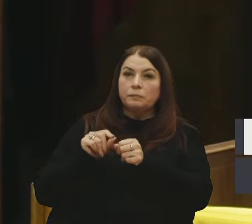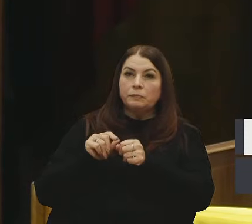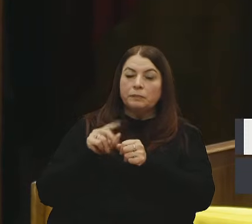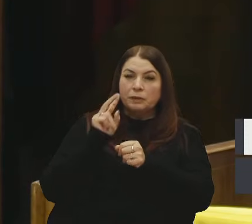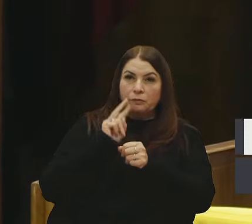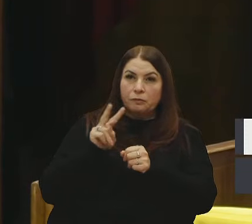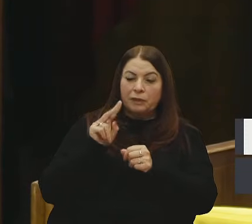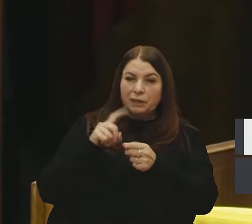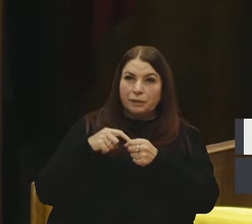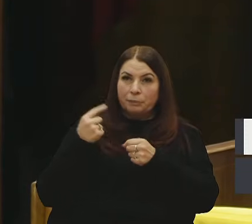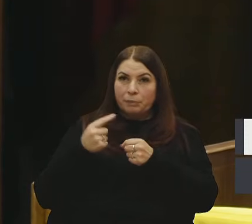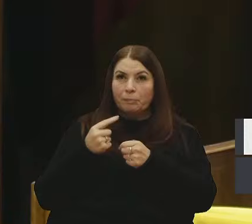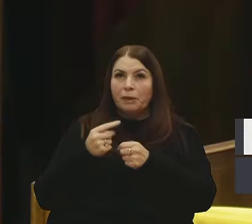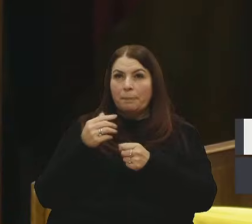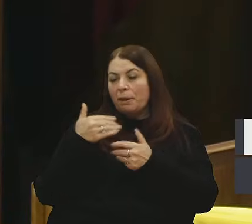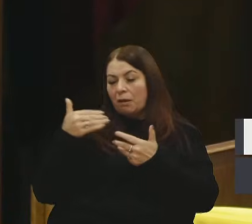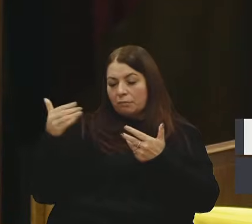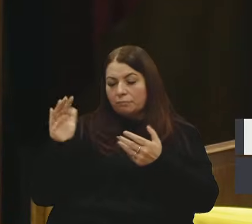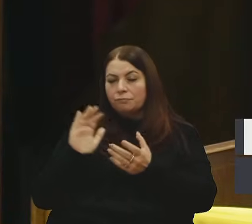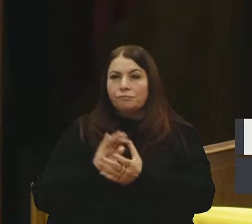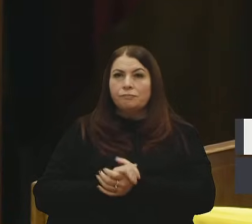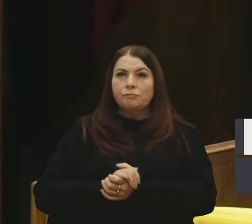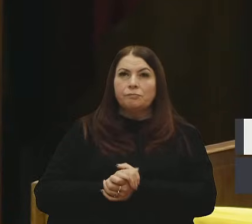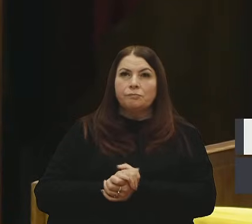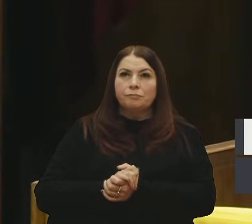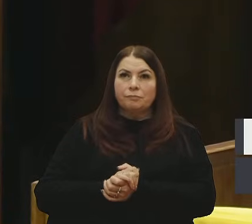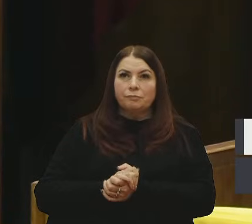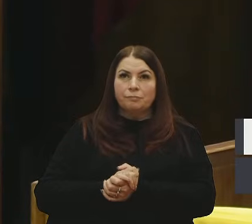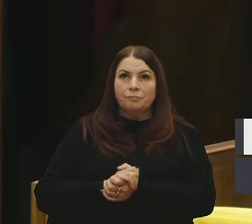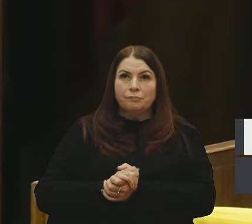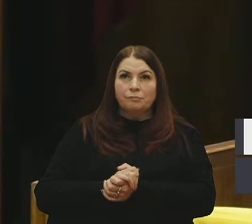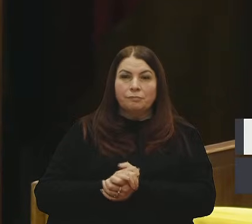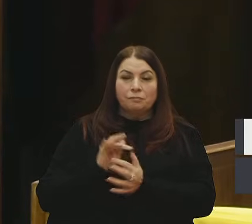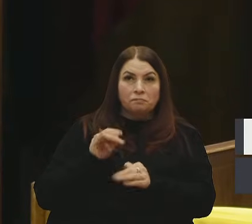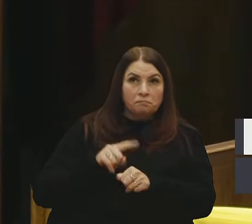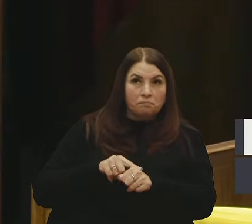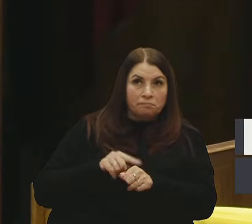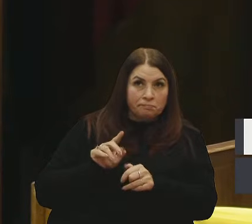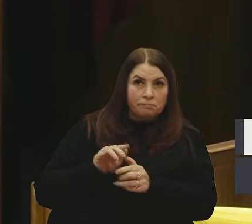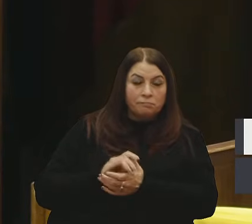verificador independente, blá, blá, blá. Isso é fim de tempo?